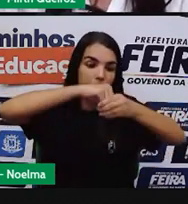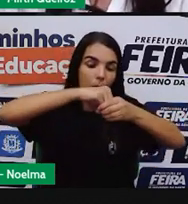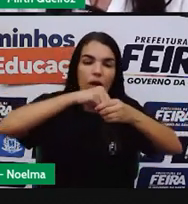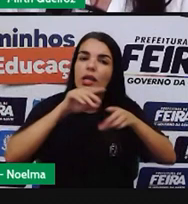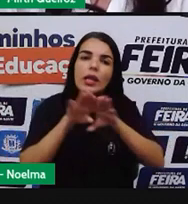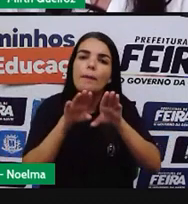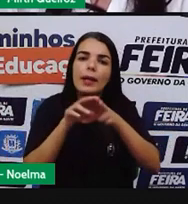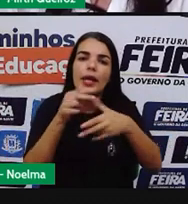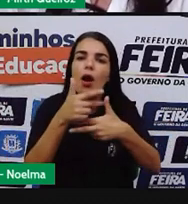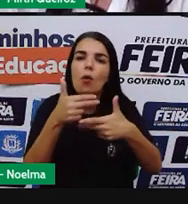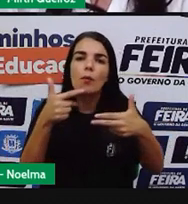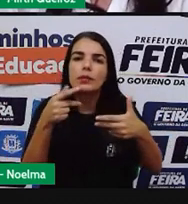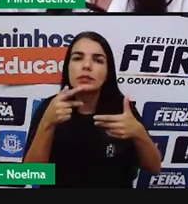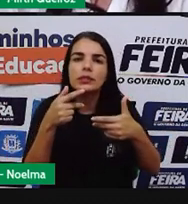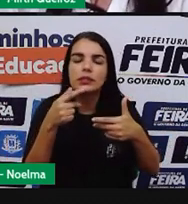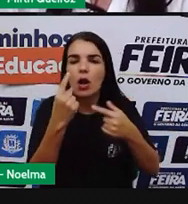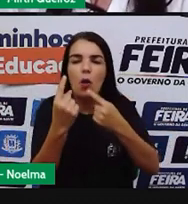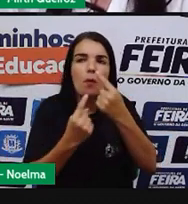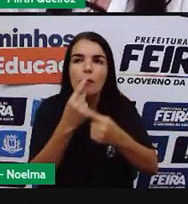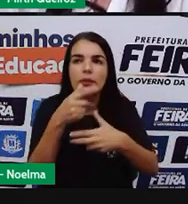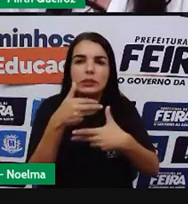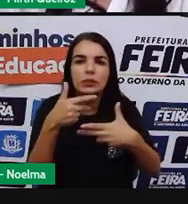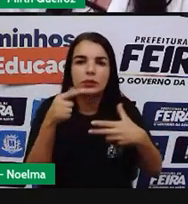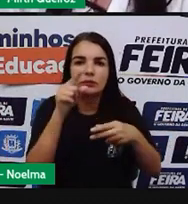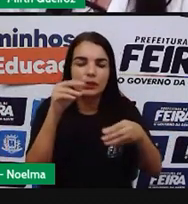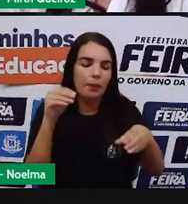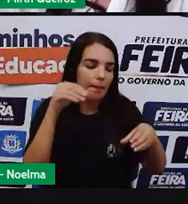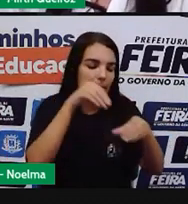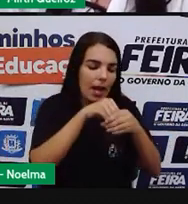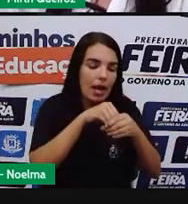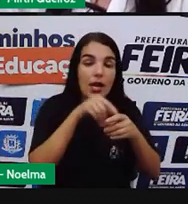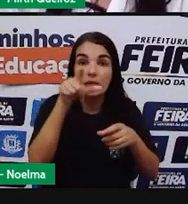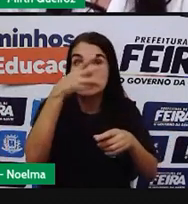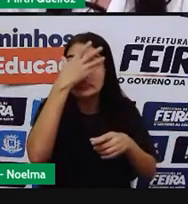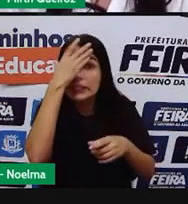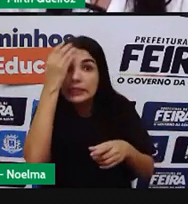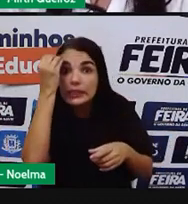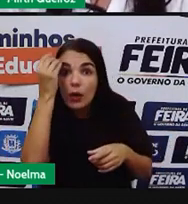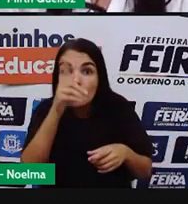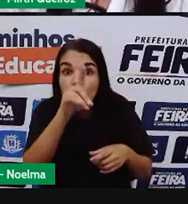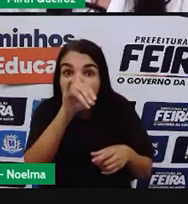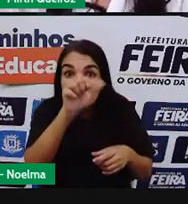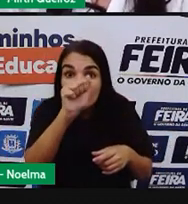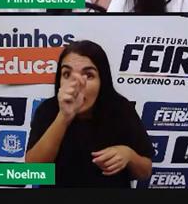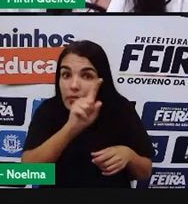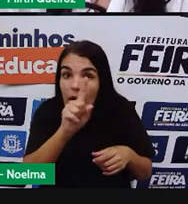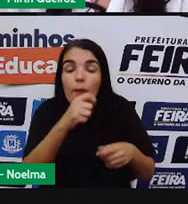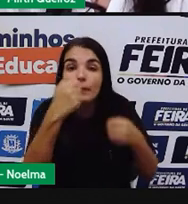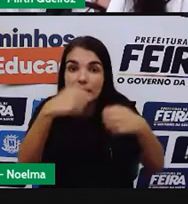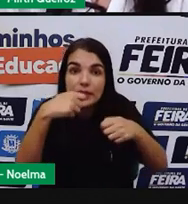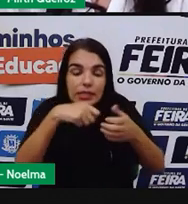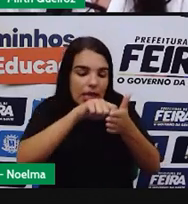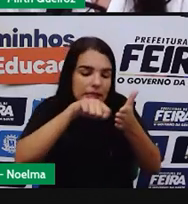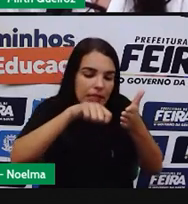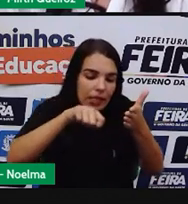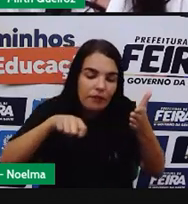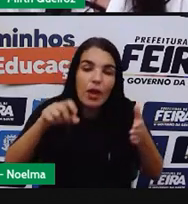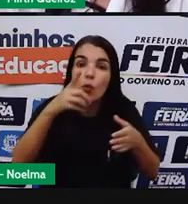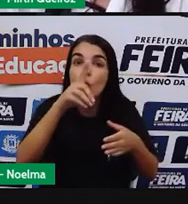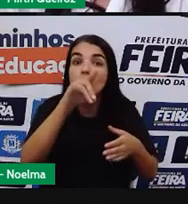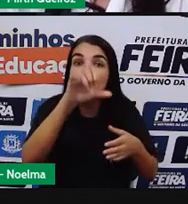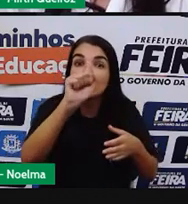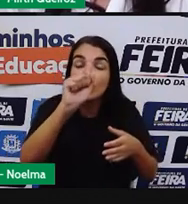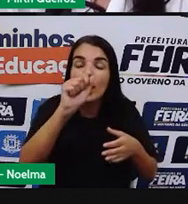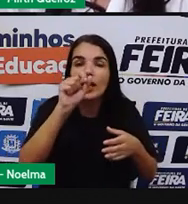esse momento. Não esqueça de colocar a data em que ela está sendo feita e quando